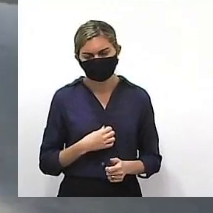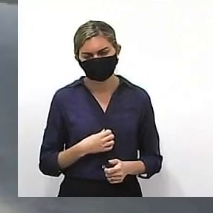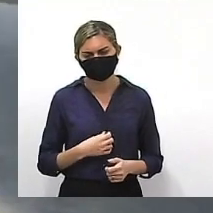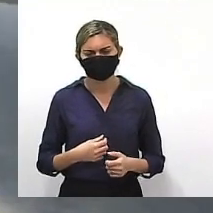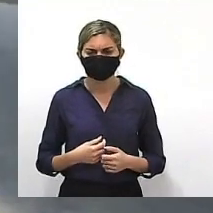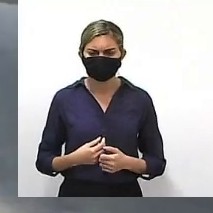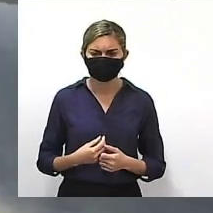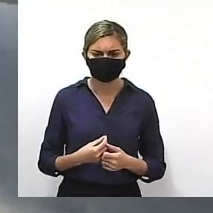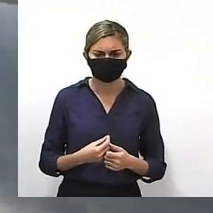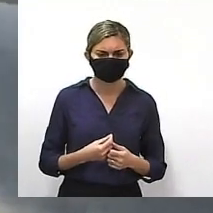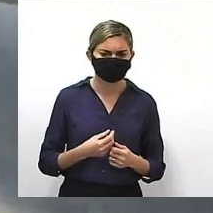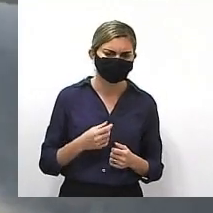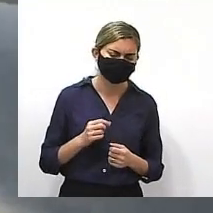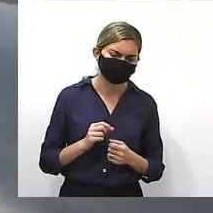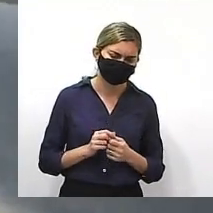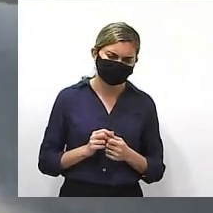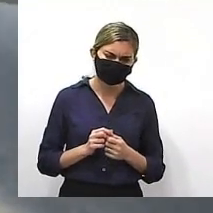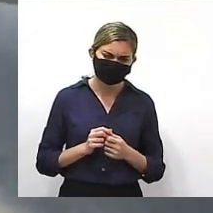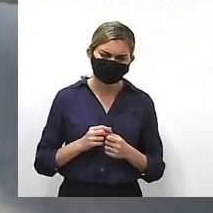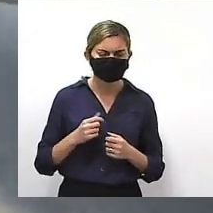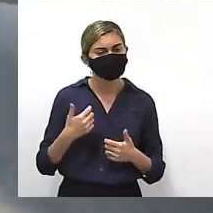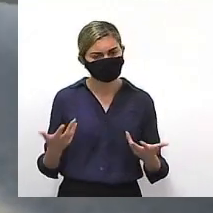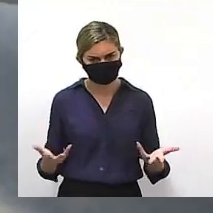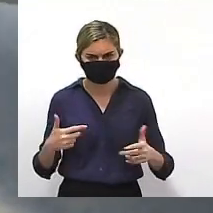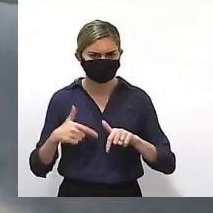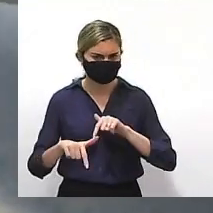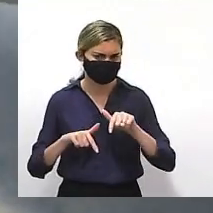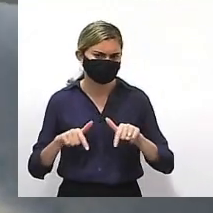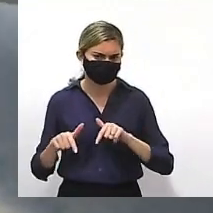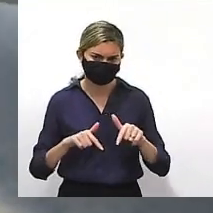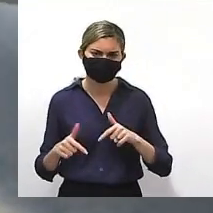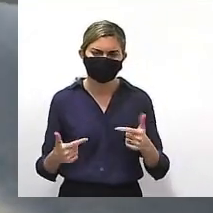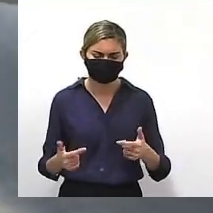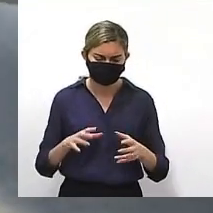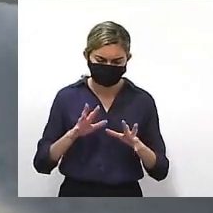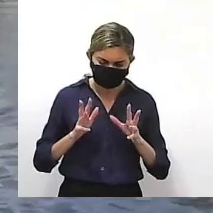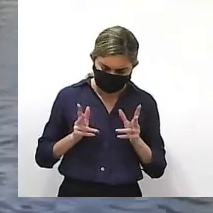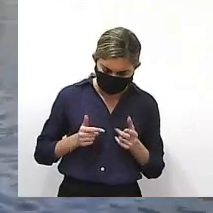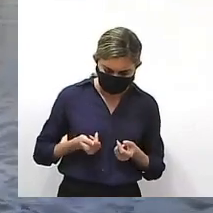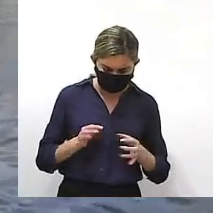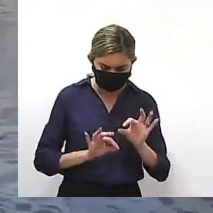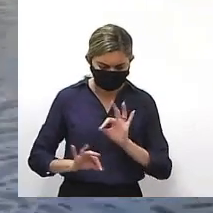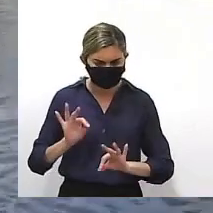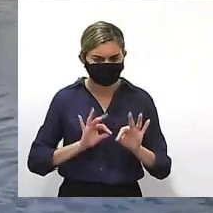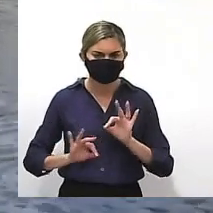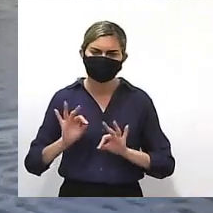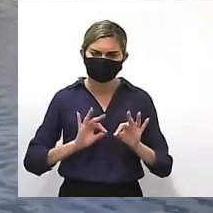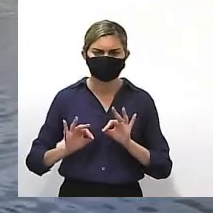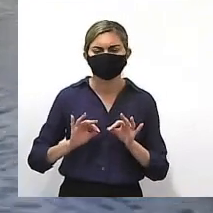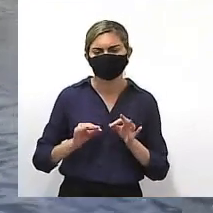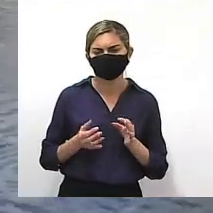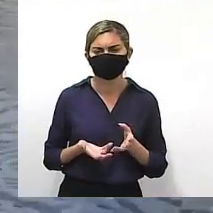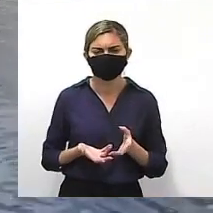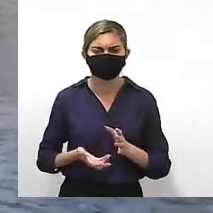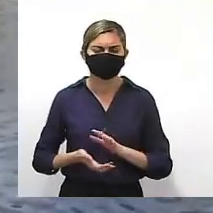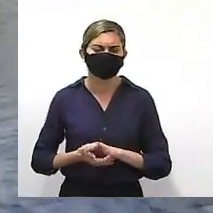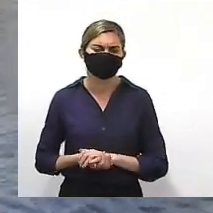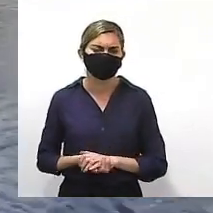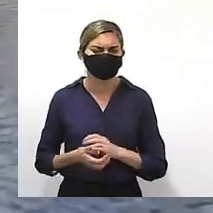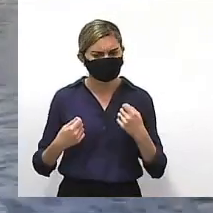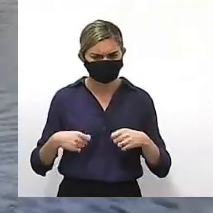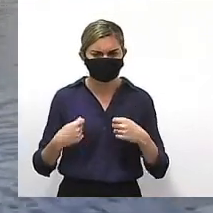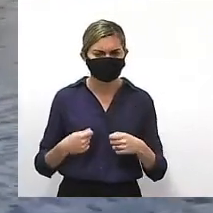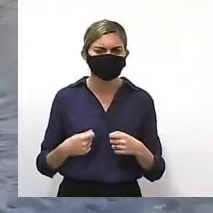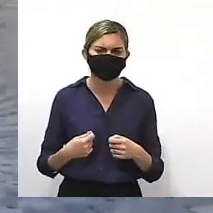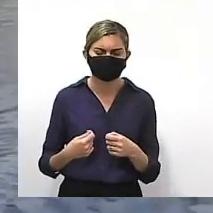Não é, sempre tem que, quando despescar, tem que ir trabalhar nele. Limpar. Depois é que só é tempo bom, é? Tem que ter o tempo